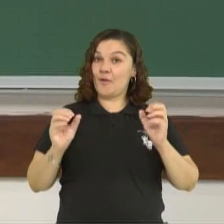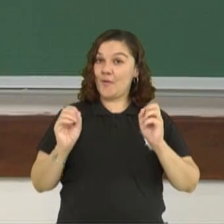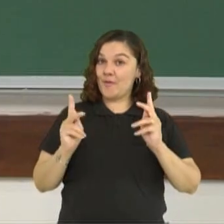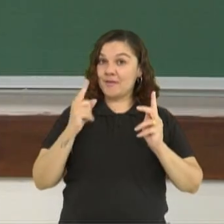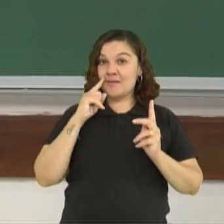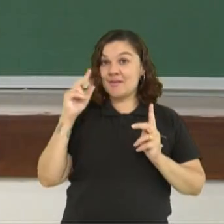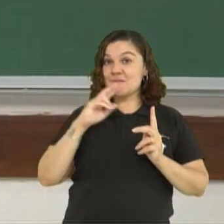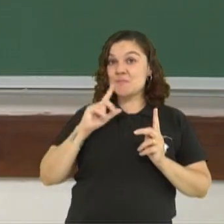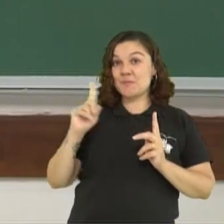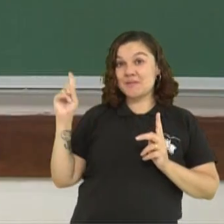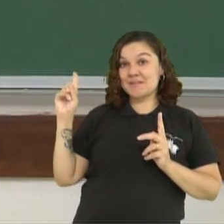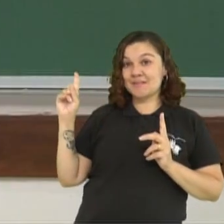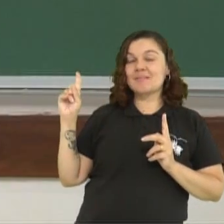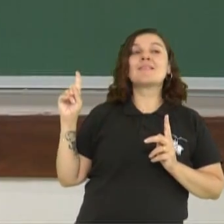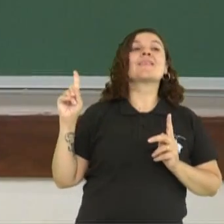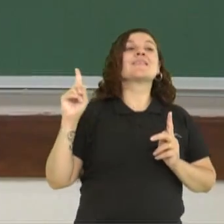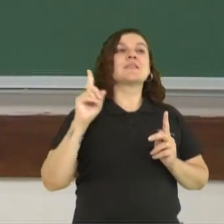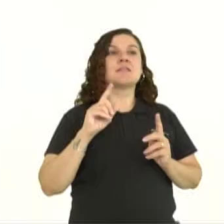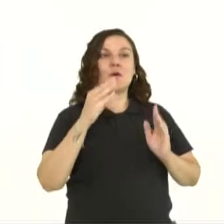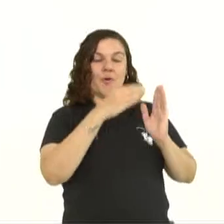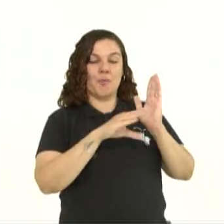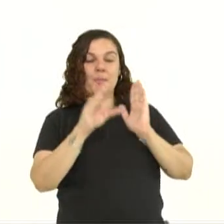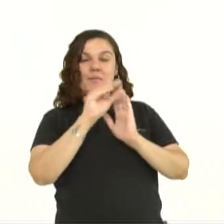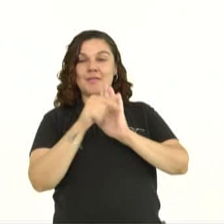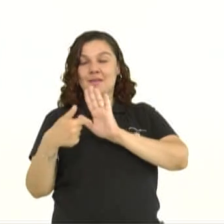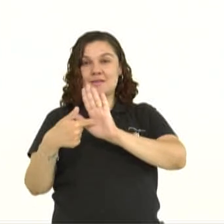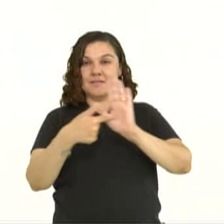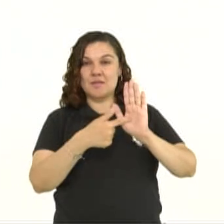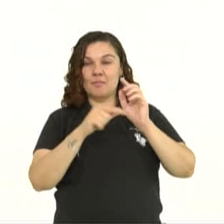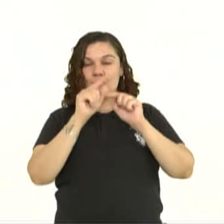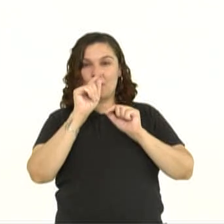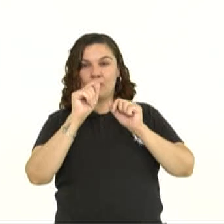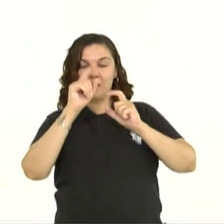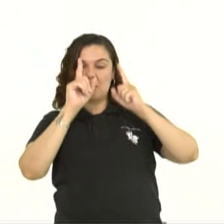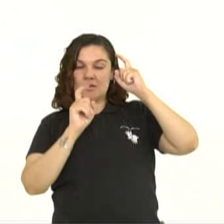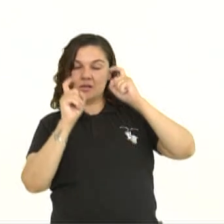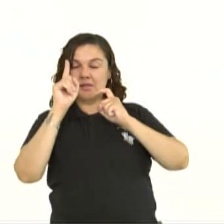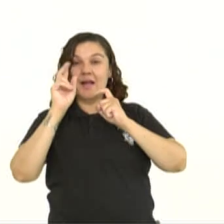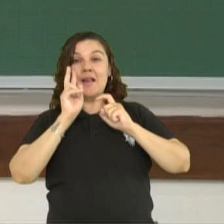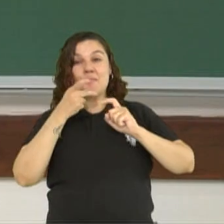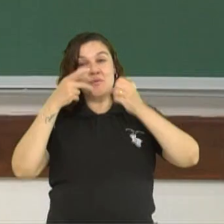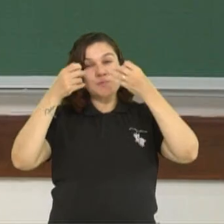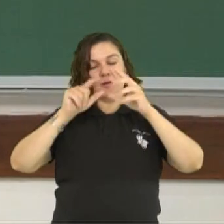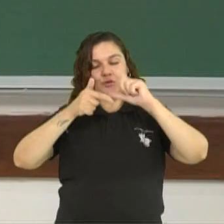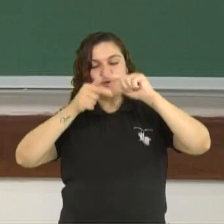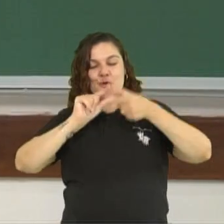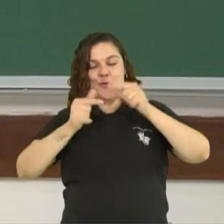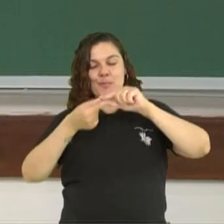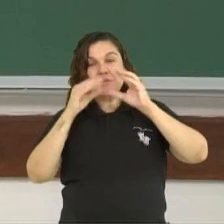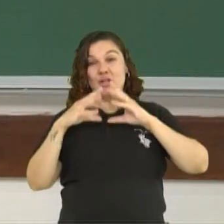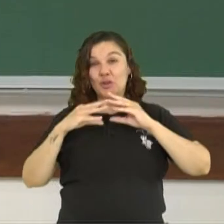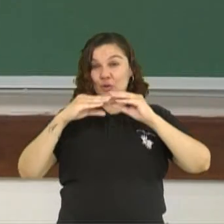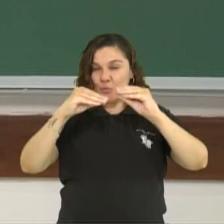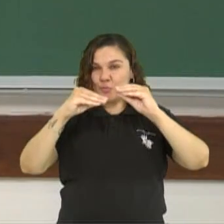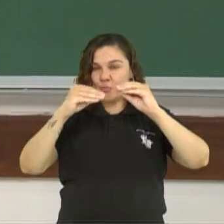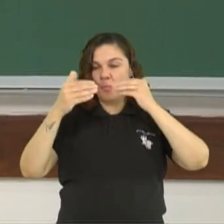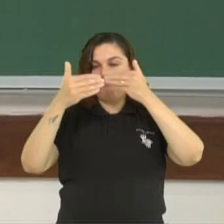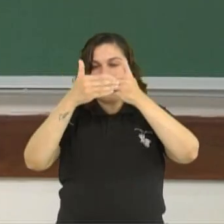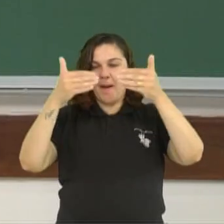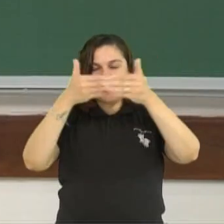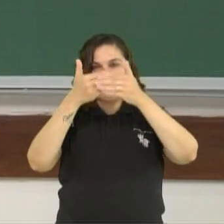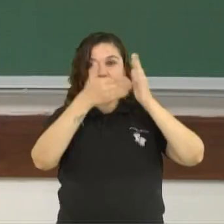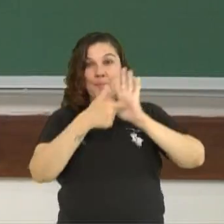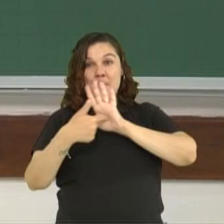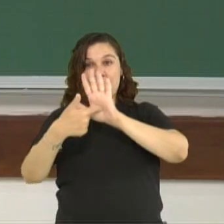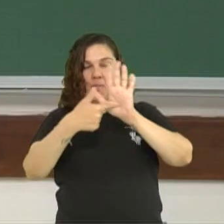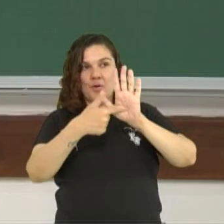Ok, pessoal, responderam? Vamos ver a resposta. Pintura de modelos e planos regulares. Aquilo que eu falei para você. O cubismo são vários planos que você faz toda a